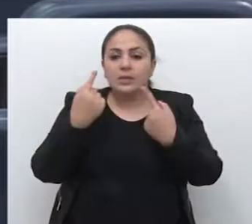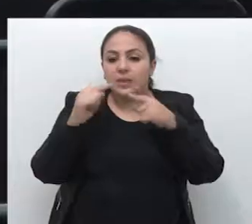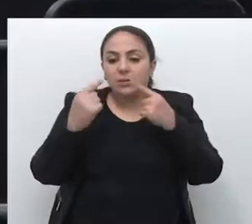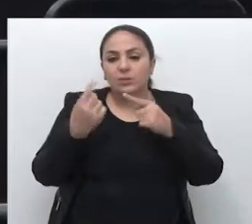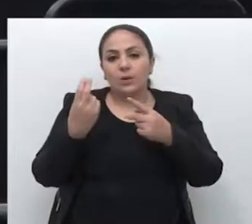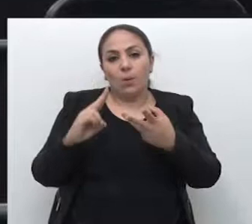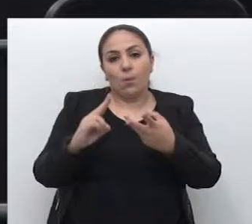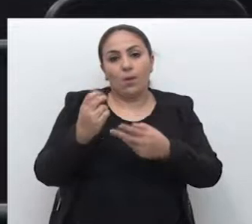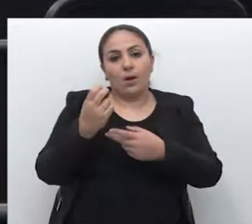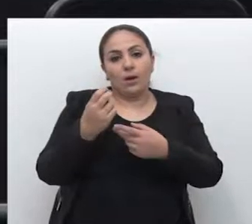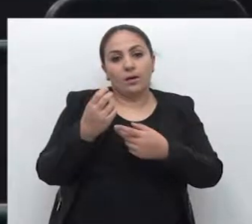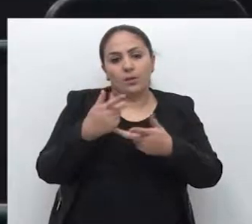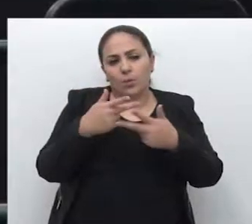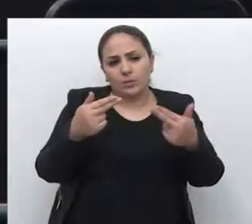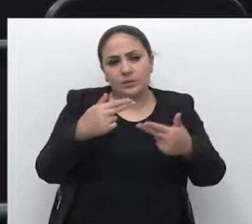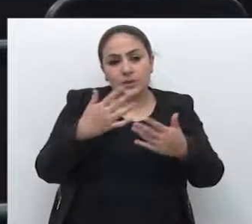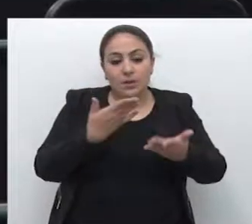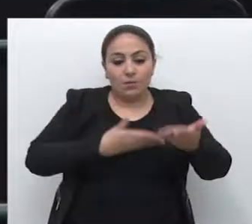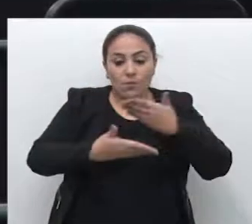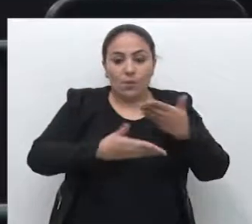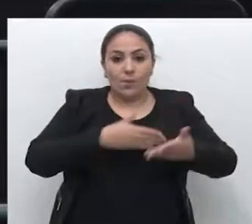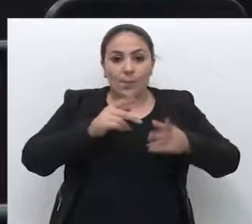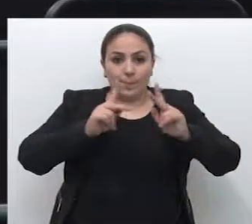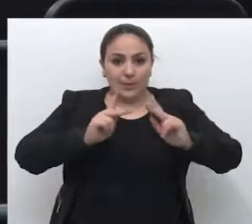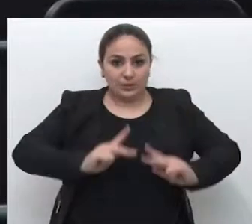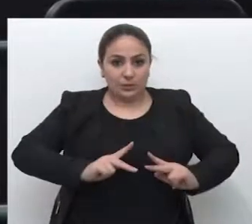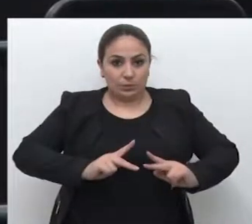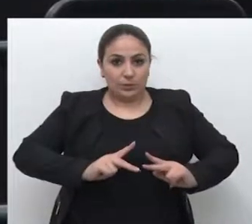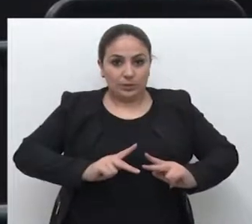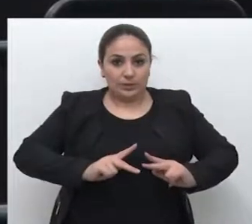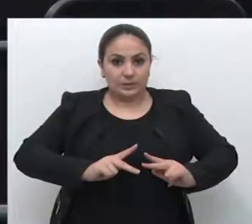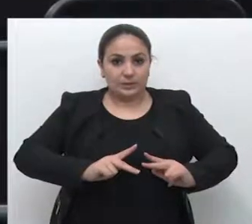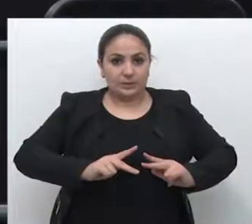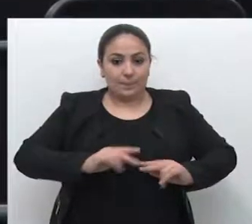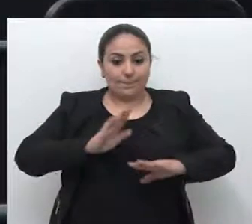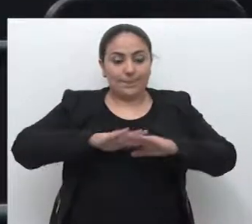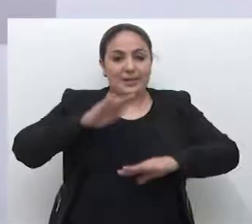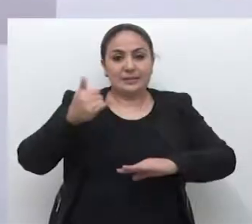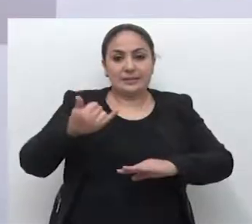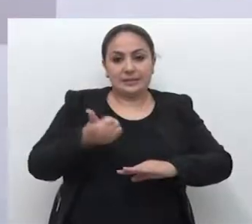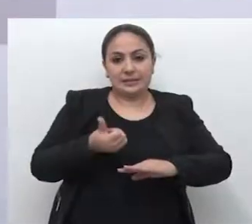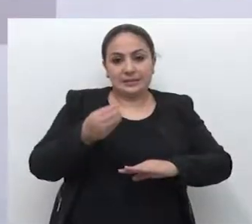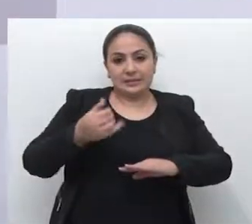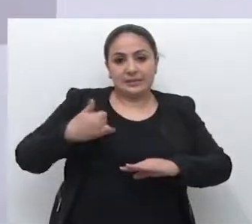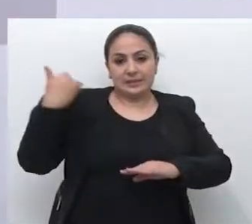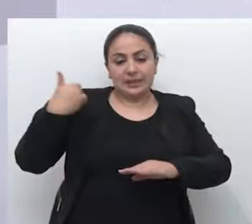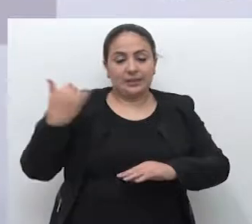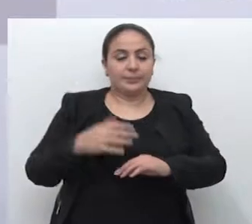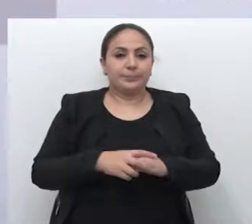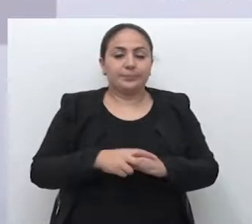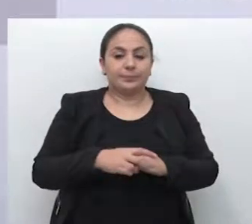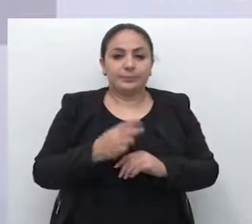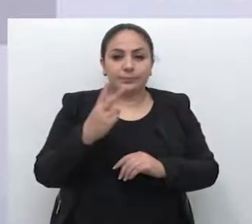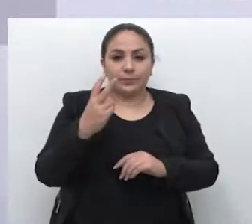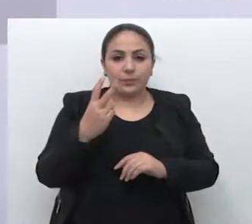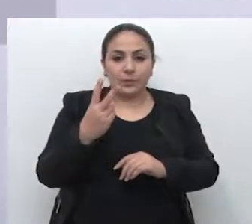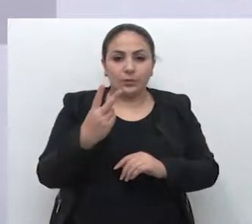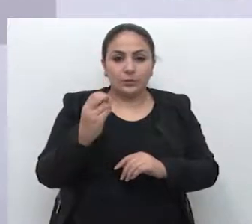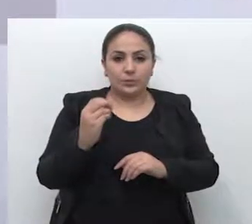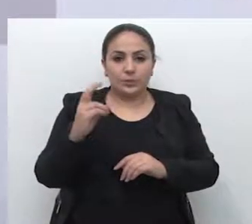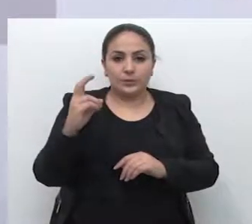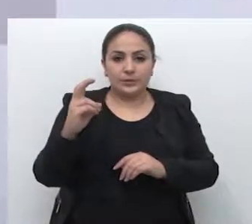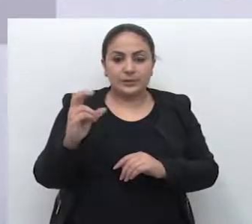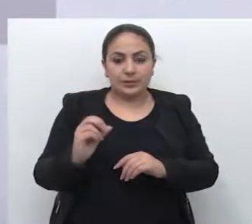e reclamações que envolvam o bem-estar dos maiores de 60 anos. 2050, há previsão de